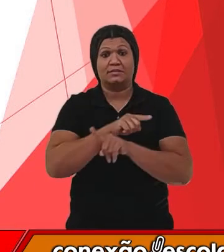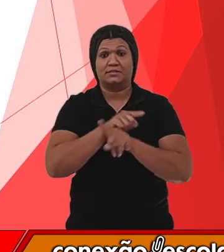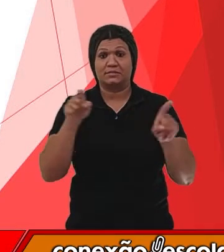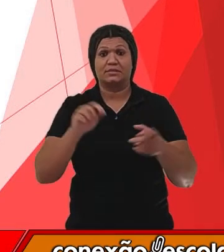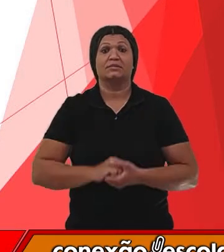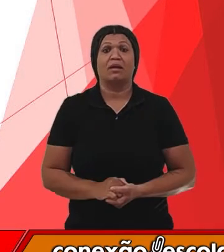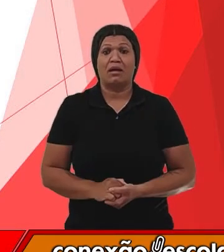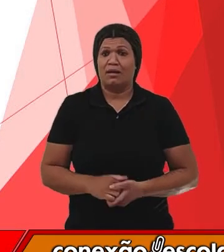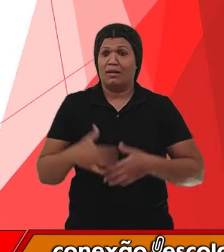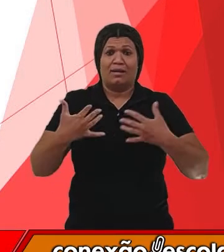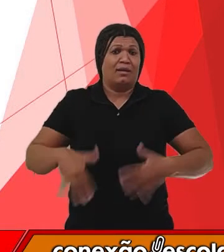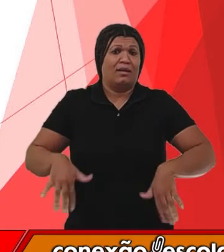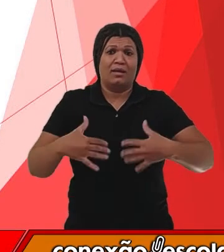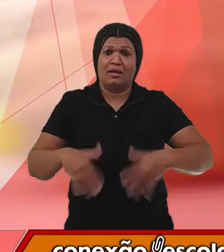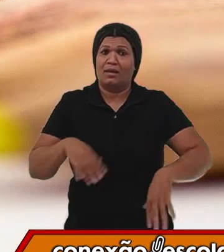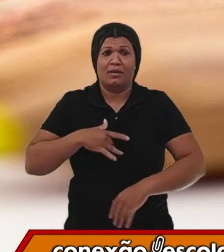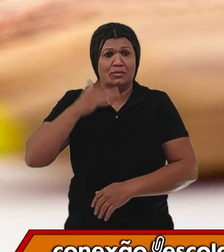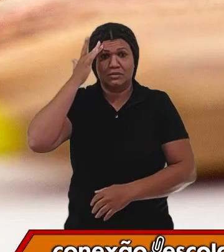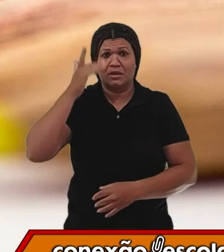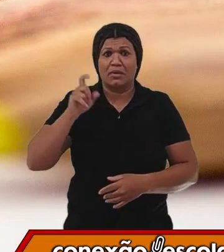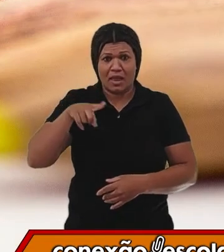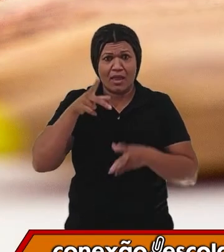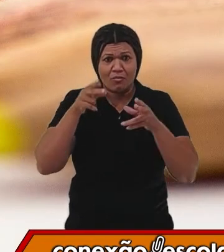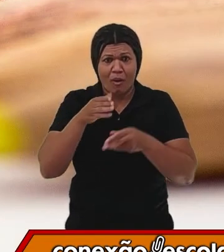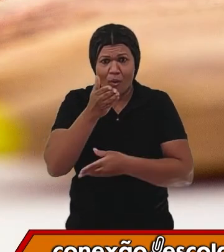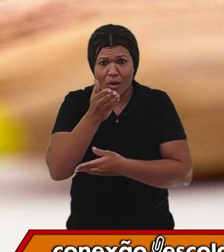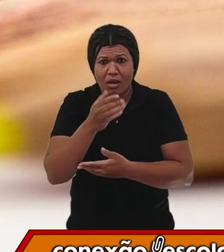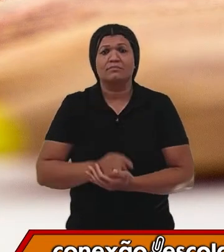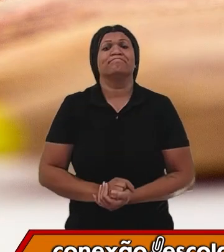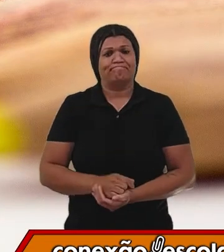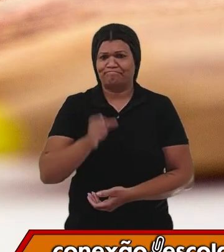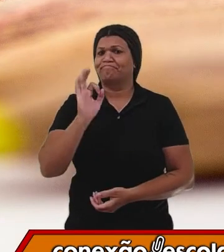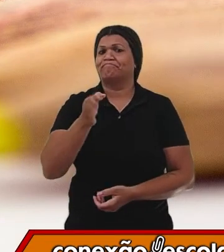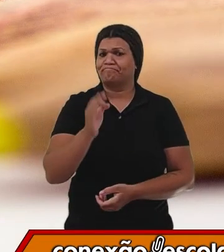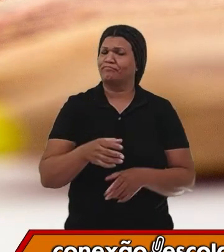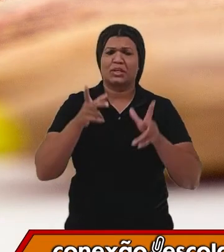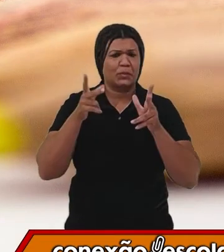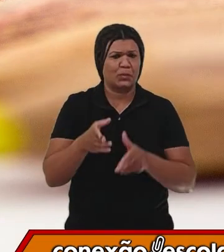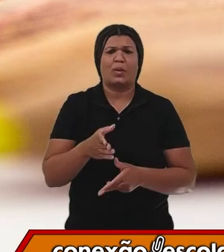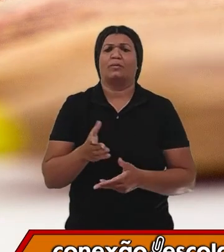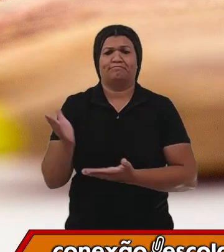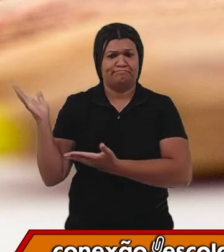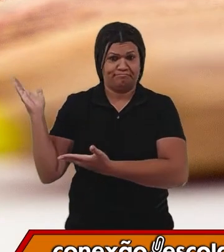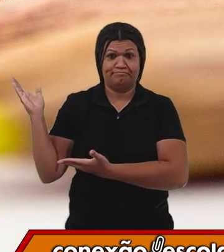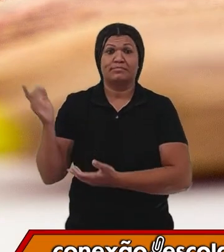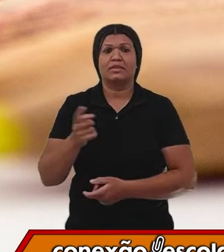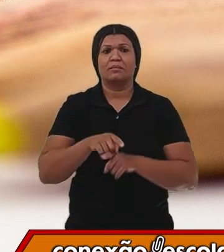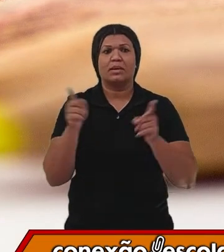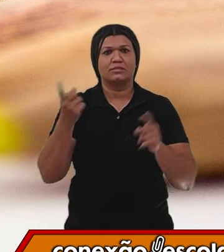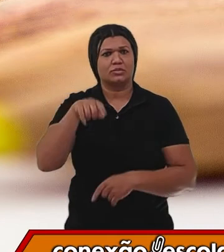Ai, tia Isabela, eu não sabia que eles eram assim. Pois é, eles são desse jeito, mas vocês não conseguem